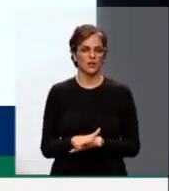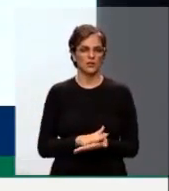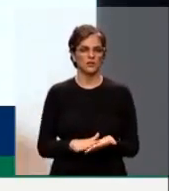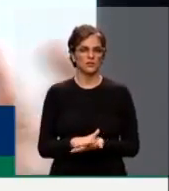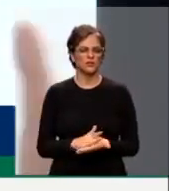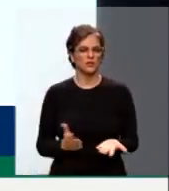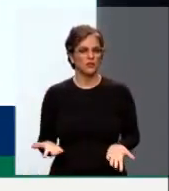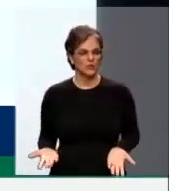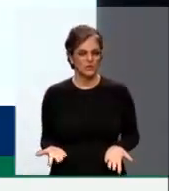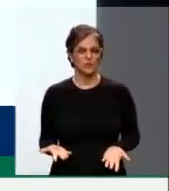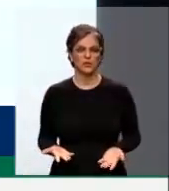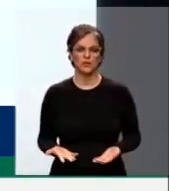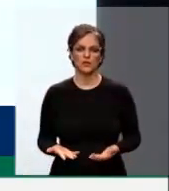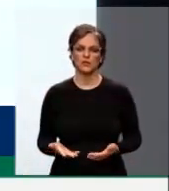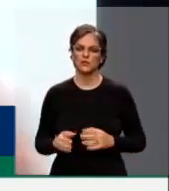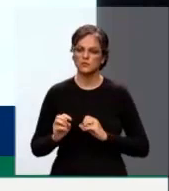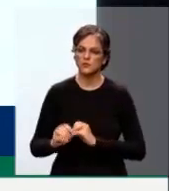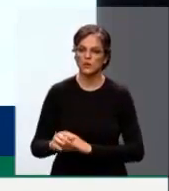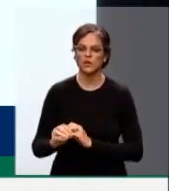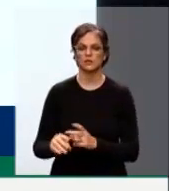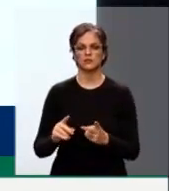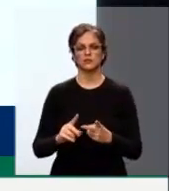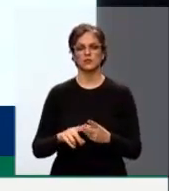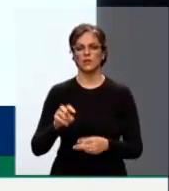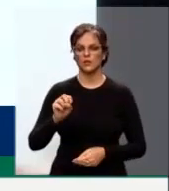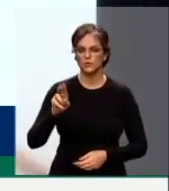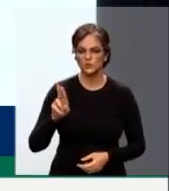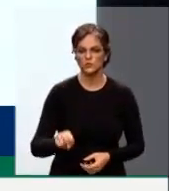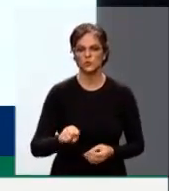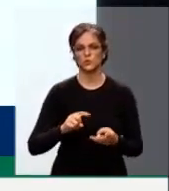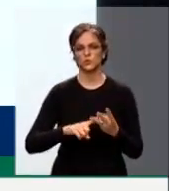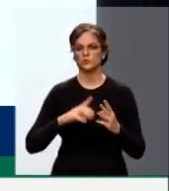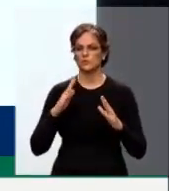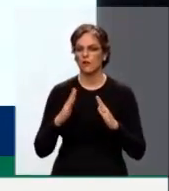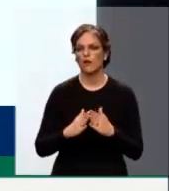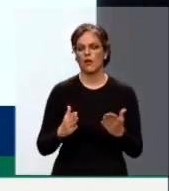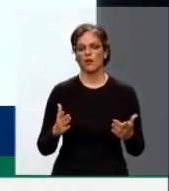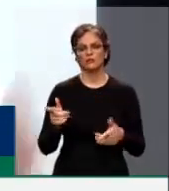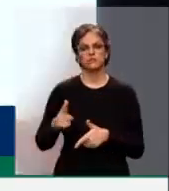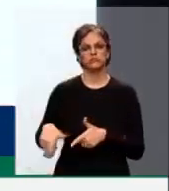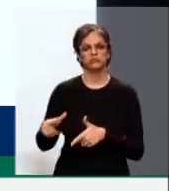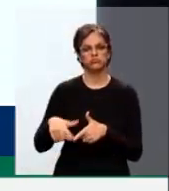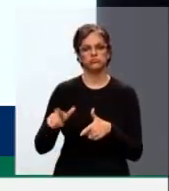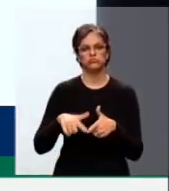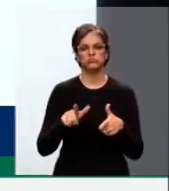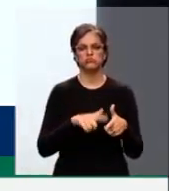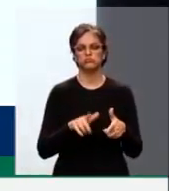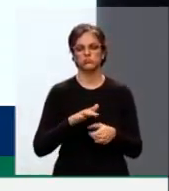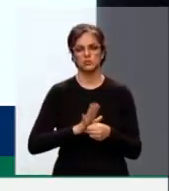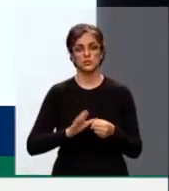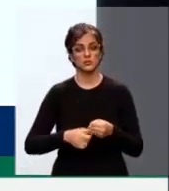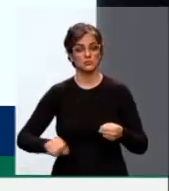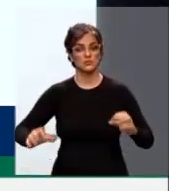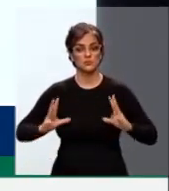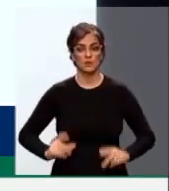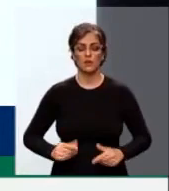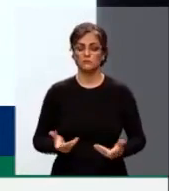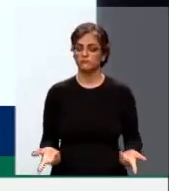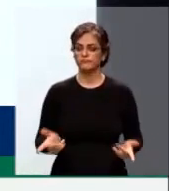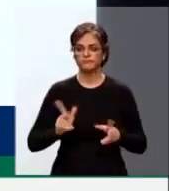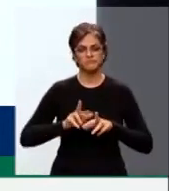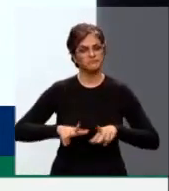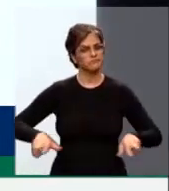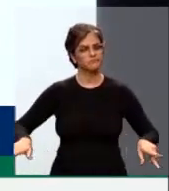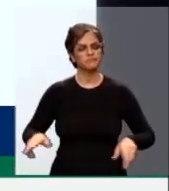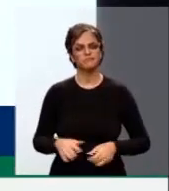políticas públicas, seja de educação, de SUS, de moradia, sanitárias em geral, mas que está